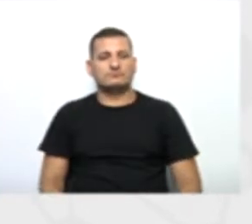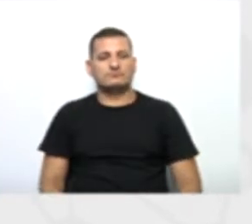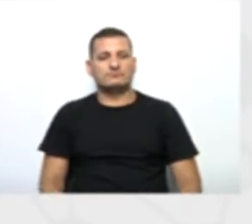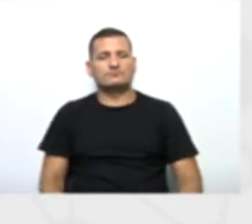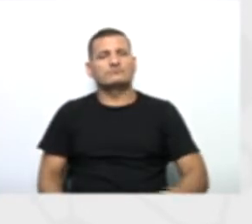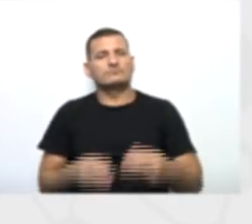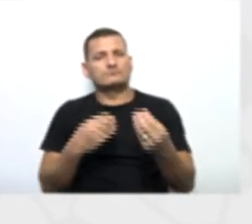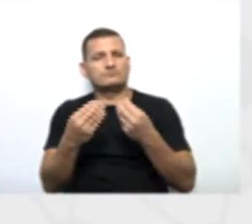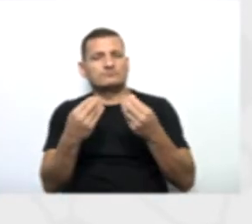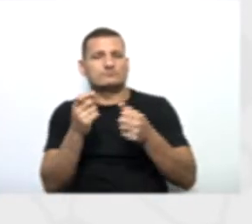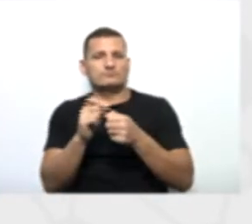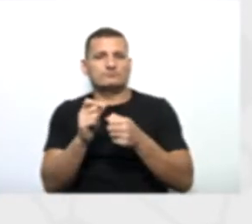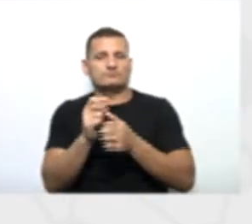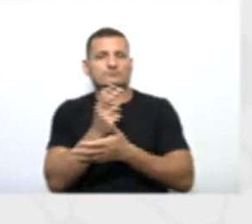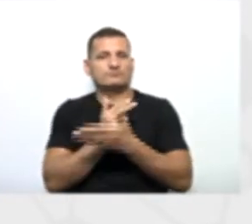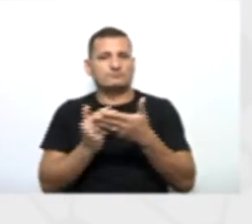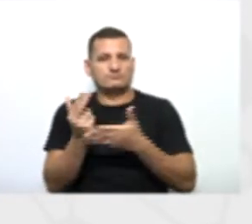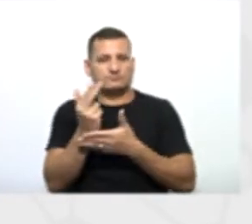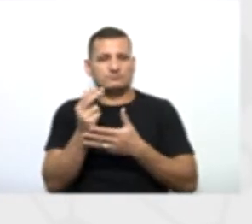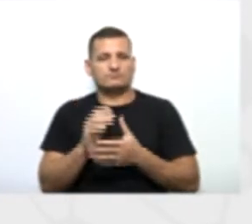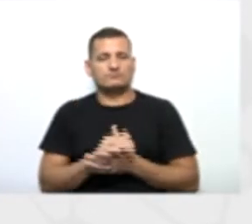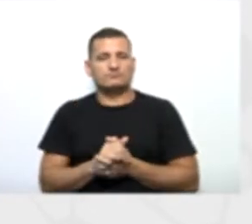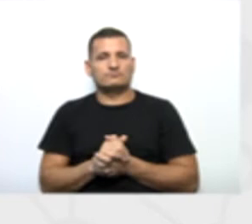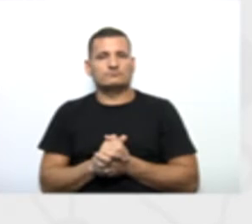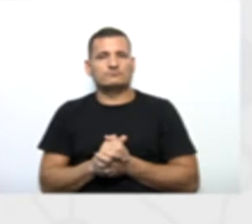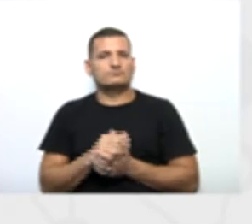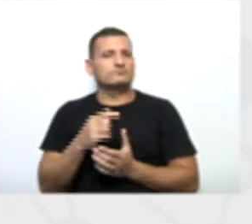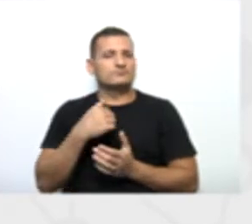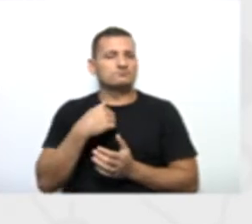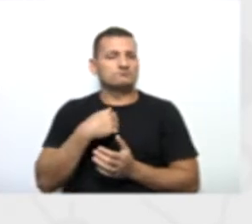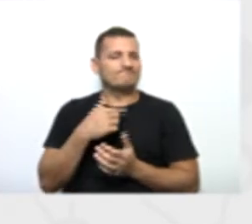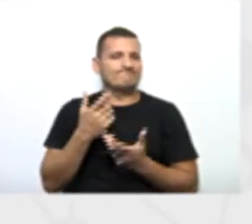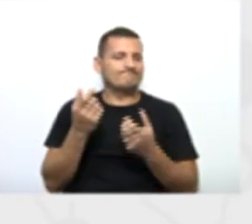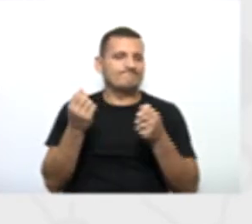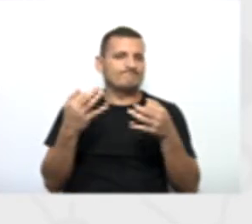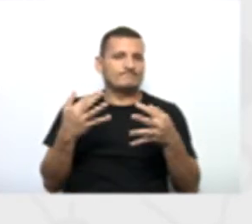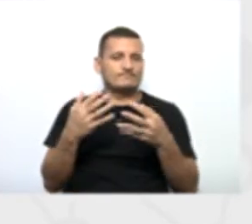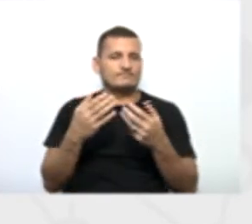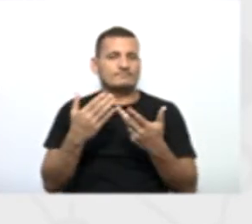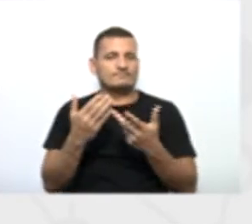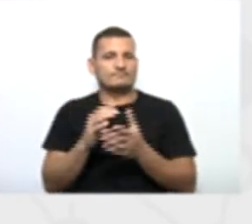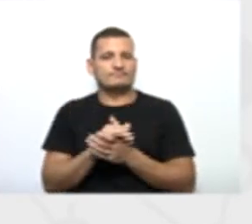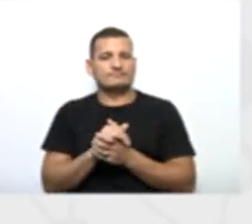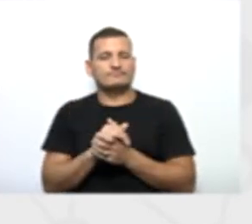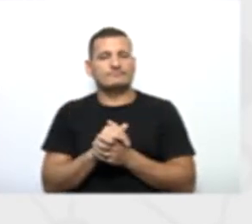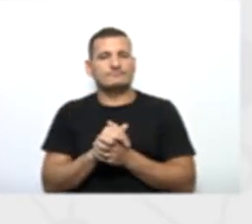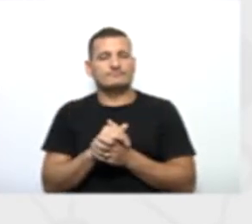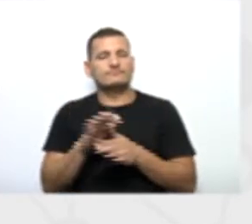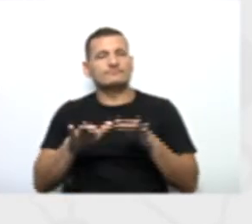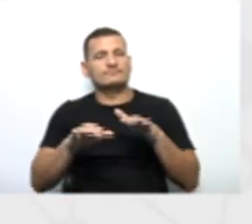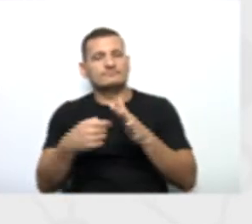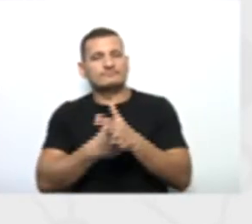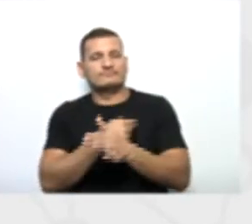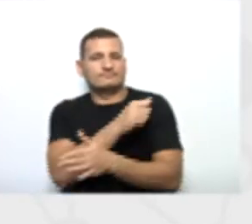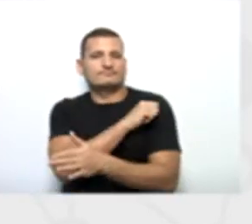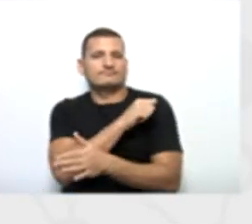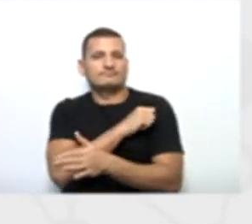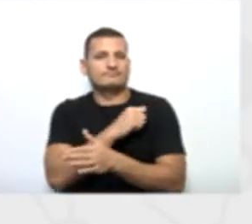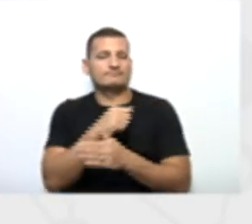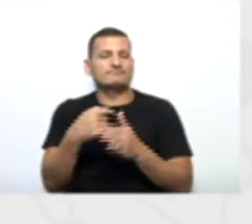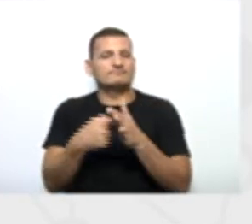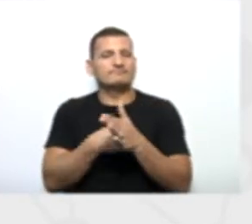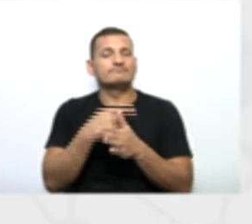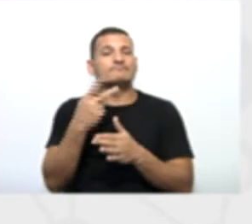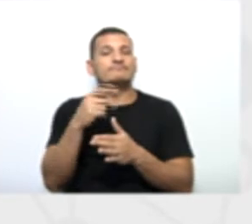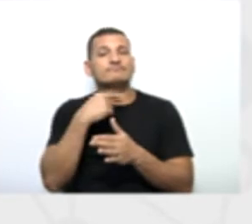que se faz então esse mapa, professor? Nem falei daquele jeito, né? Porque aluno, quando vai perguntar para o professor, pergunta, professor, pois não, fale, qual é a